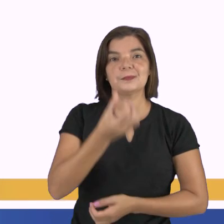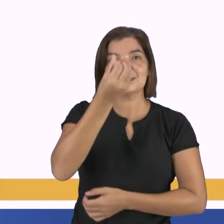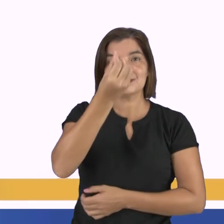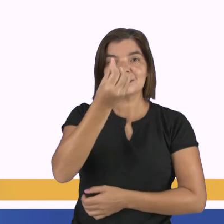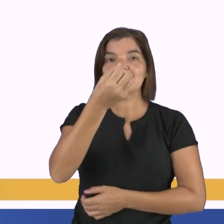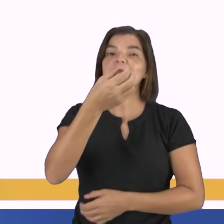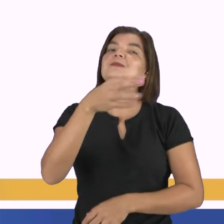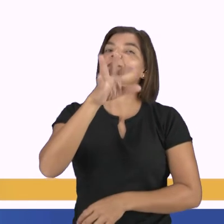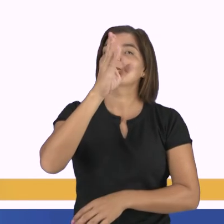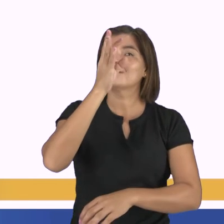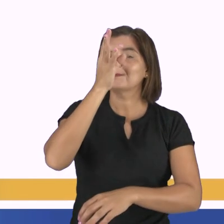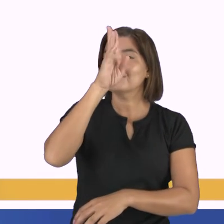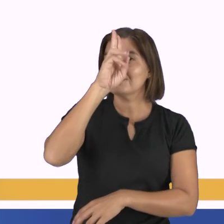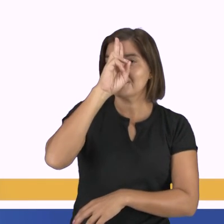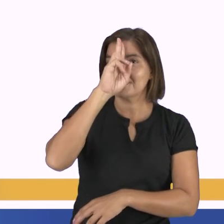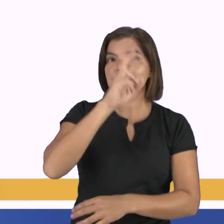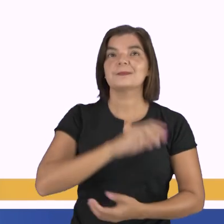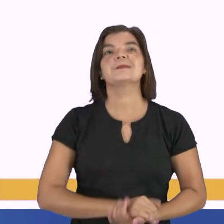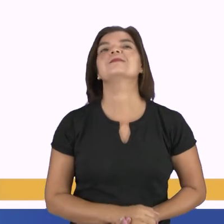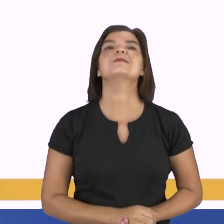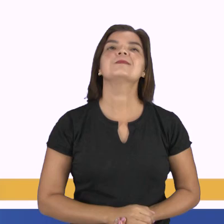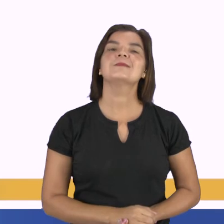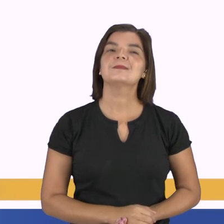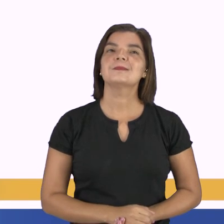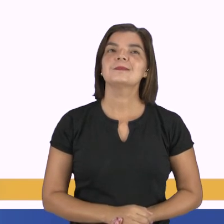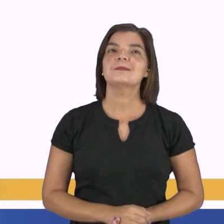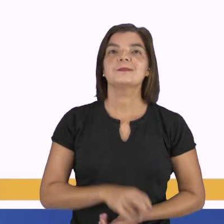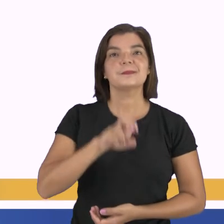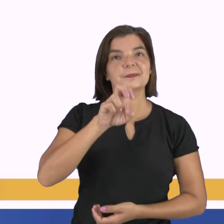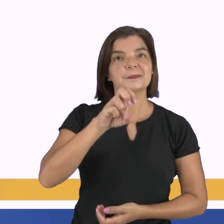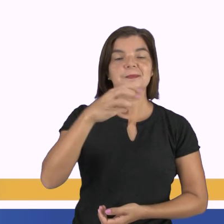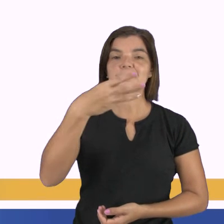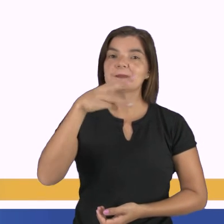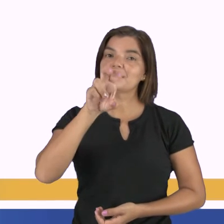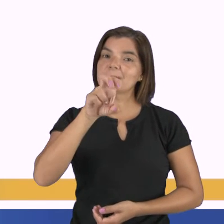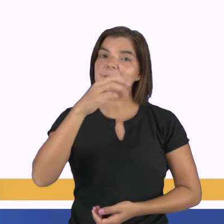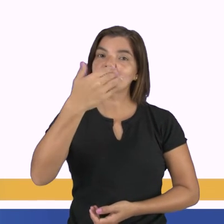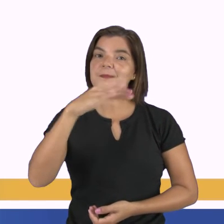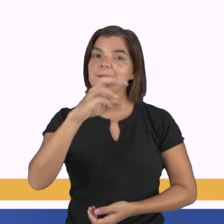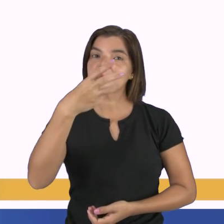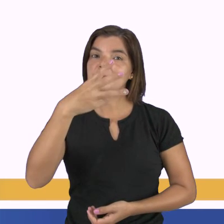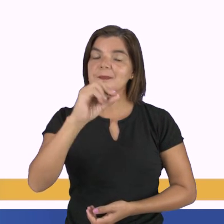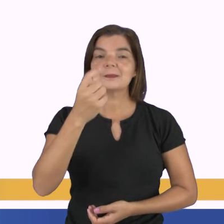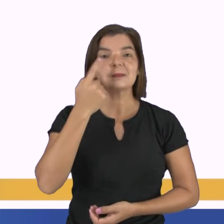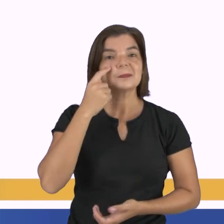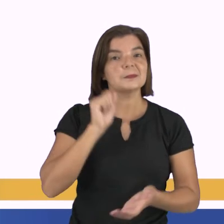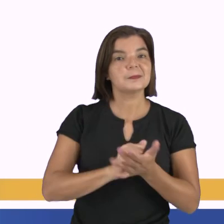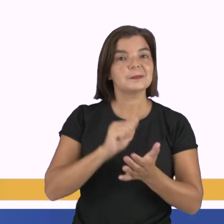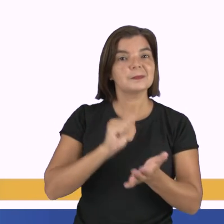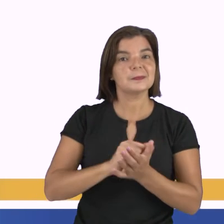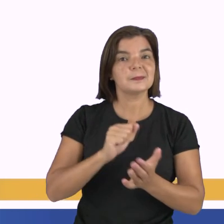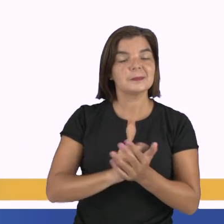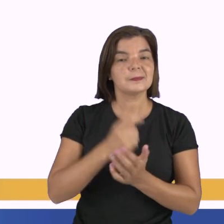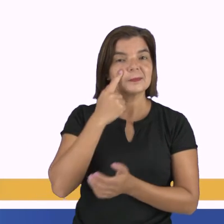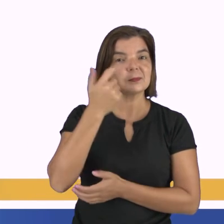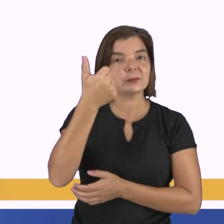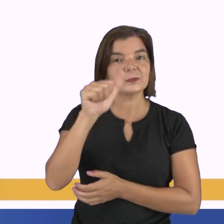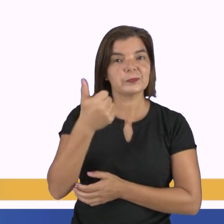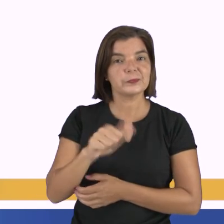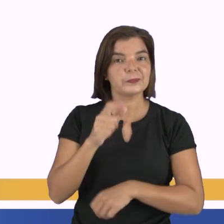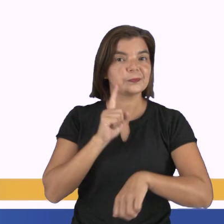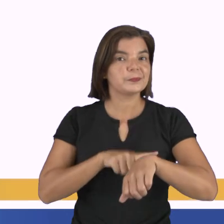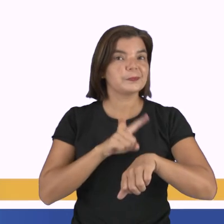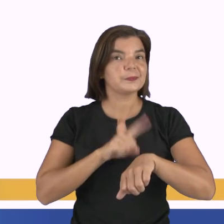aí tá tranquilinha, tá? Olha só. Son las 5:30. Olha bem como que você vai sempre estar verificando isso no